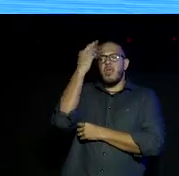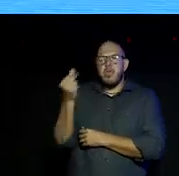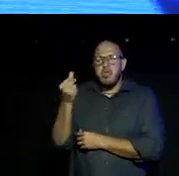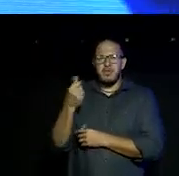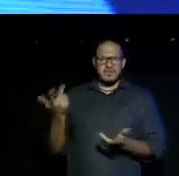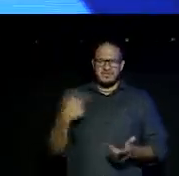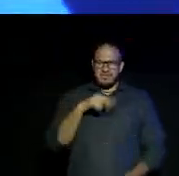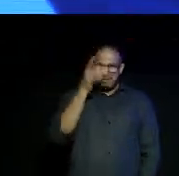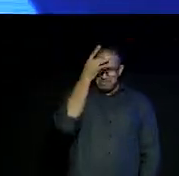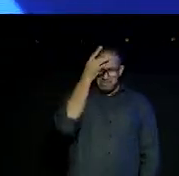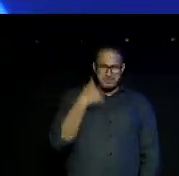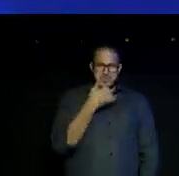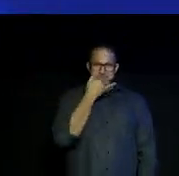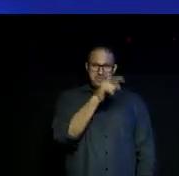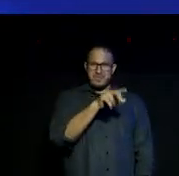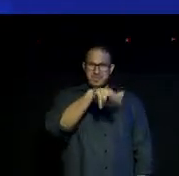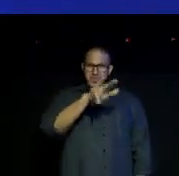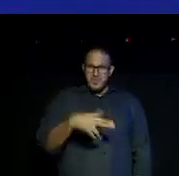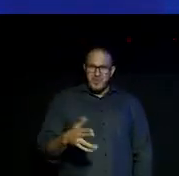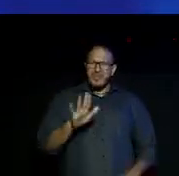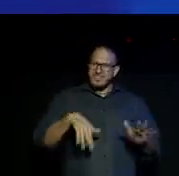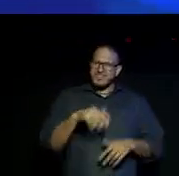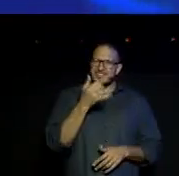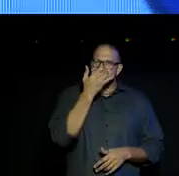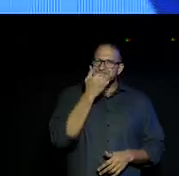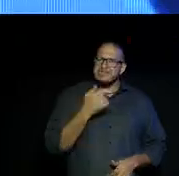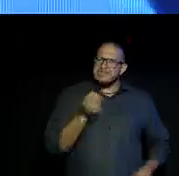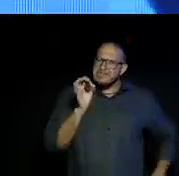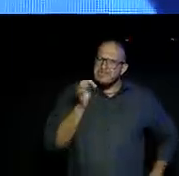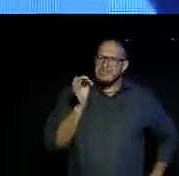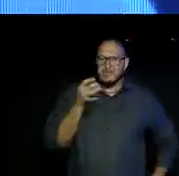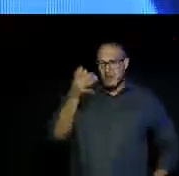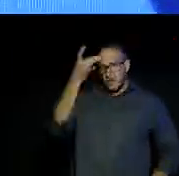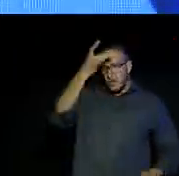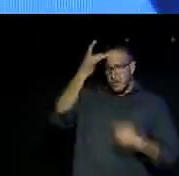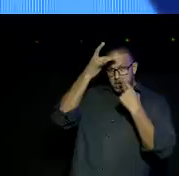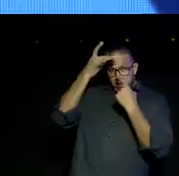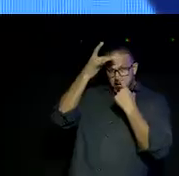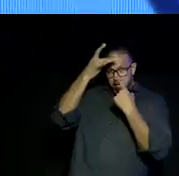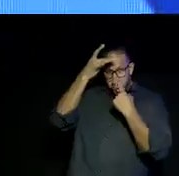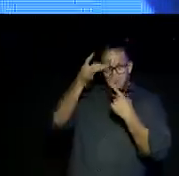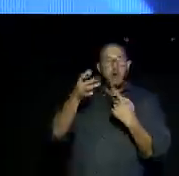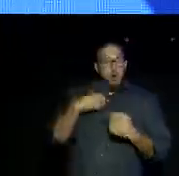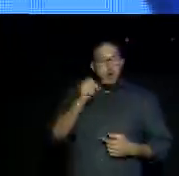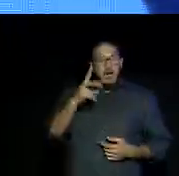uma coisa que você nunca teve? Isso foi uma coisa que soou muito sério para mim. Então, eu tenho que ter consciência, pelo menos para perder depois.